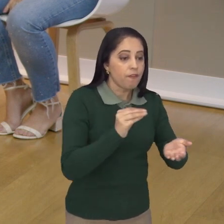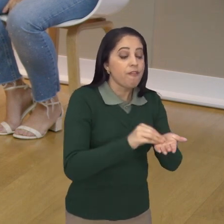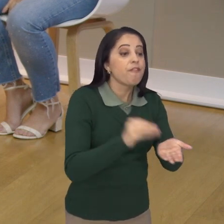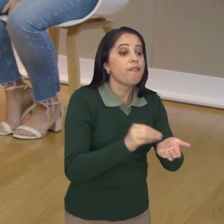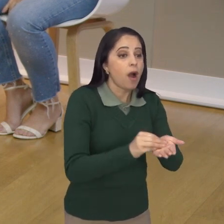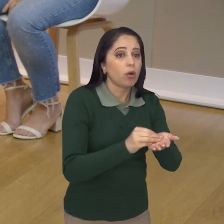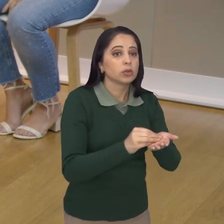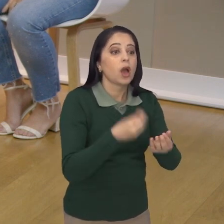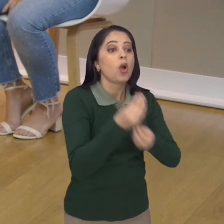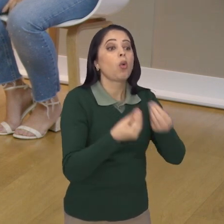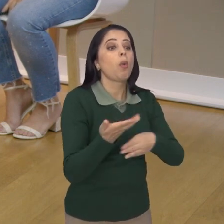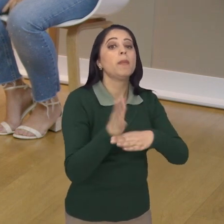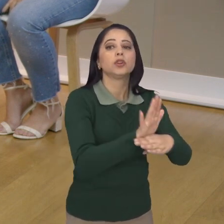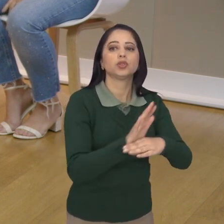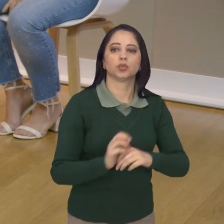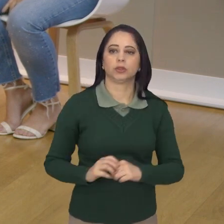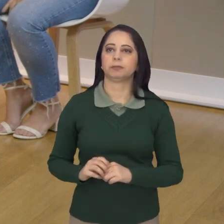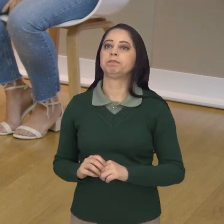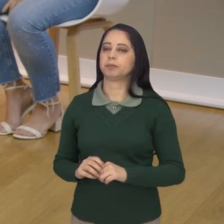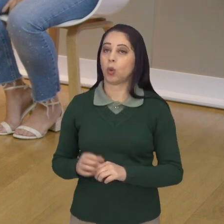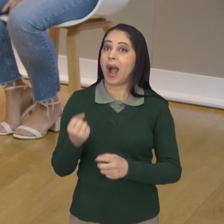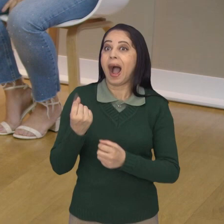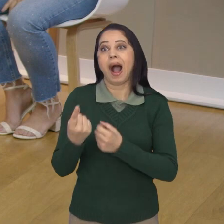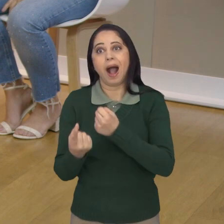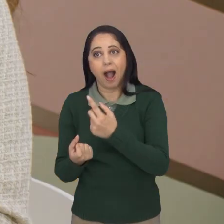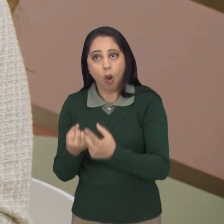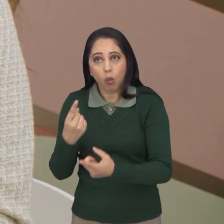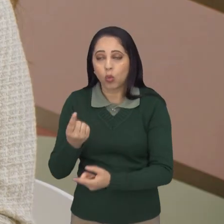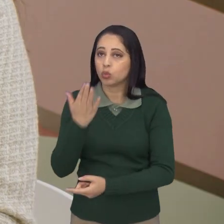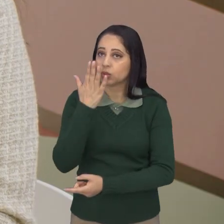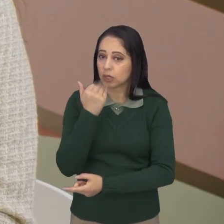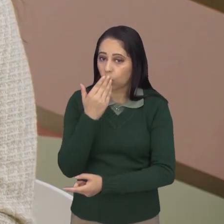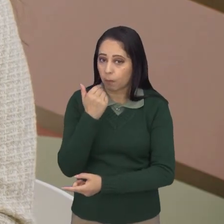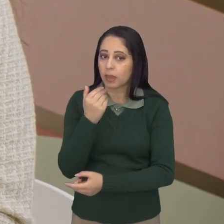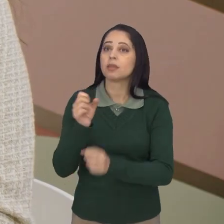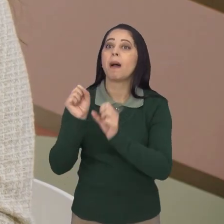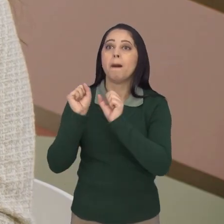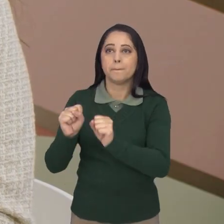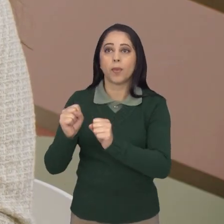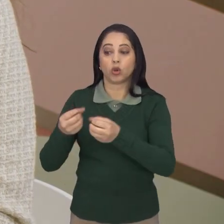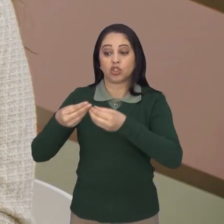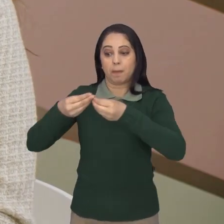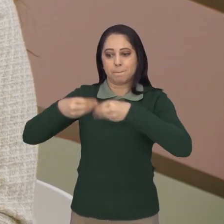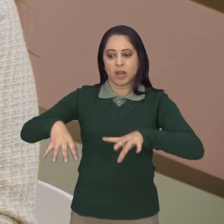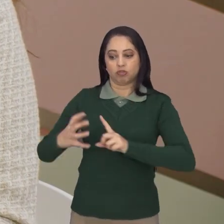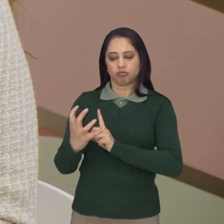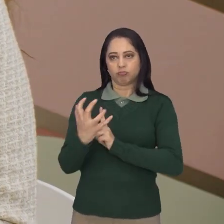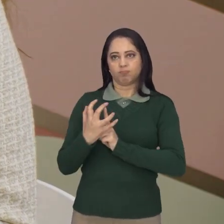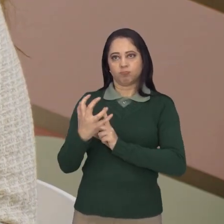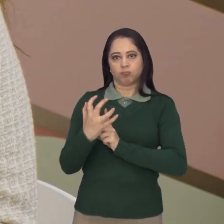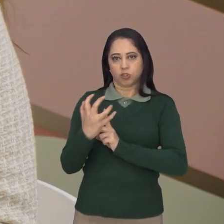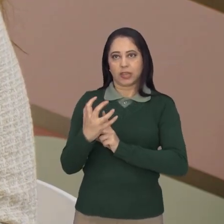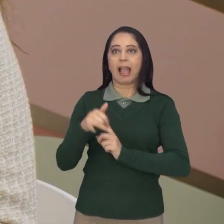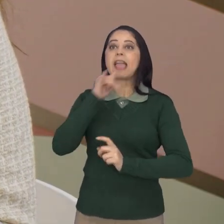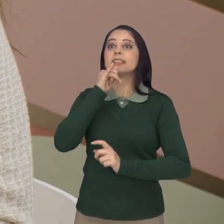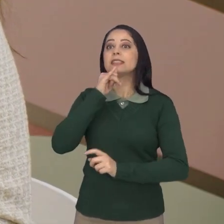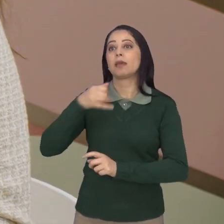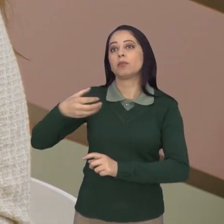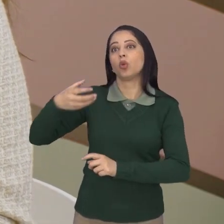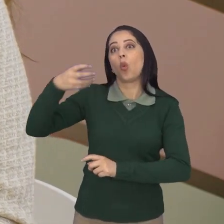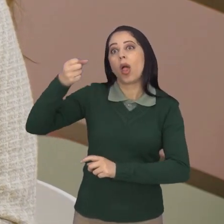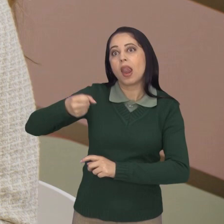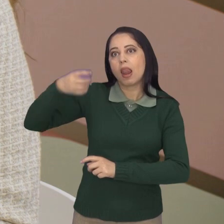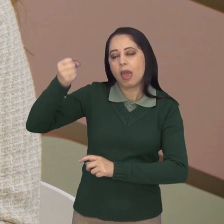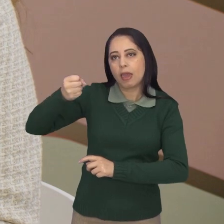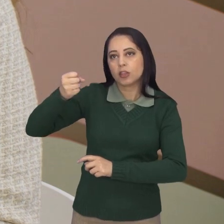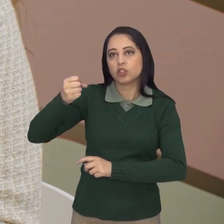falando das alergias alimentares. Alguns alimentos, eles podem sim levar a esse potencial grave. Então, alergia à proteína do leite na criança pequena, se ela